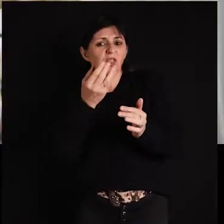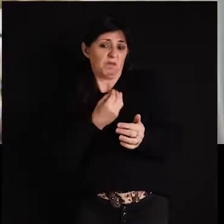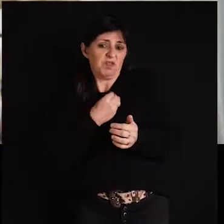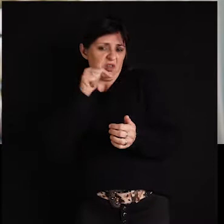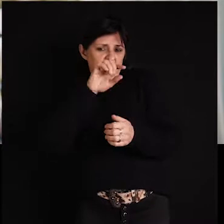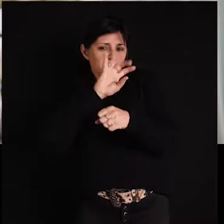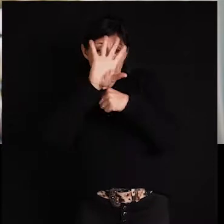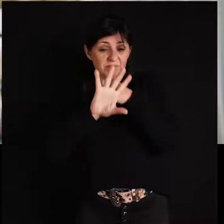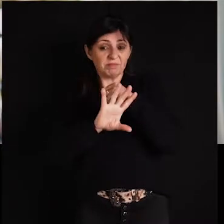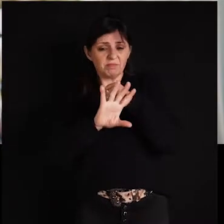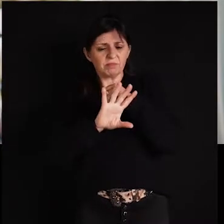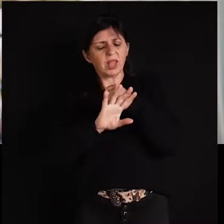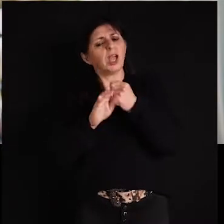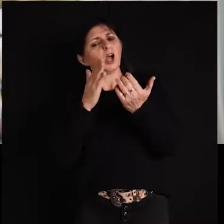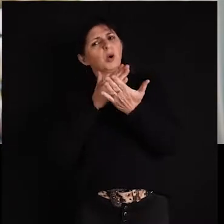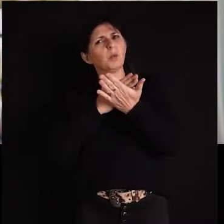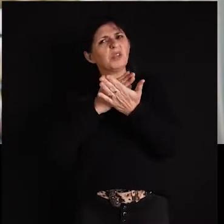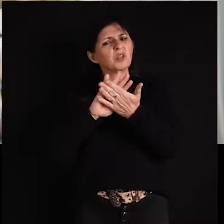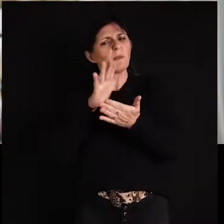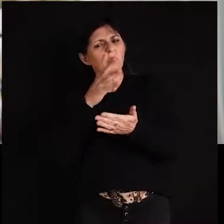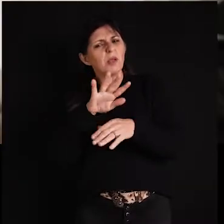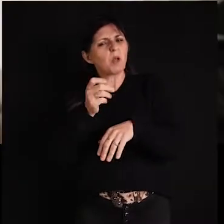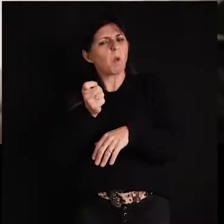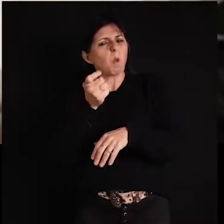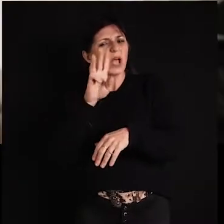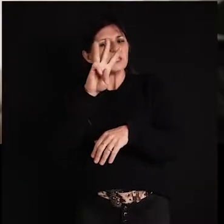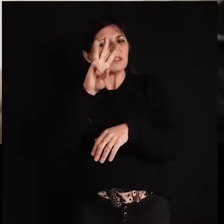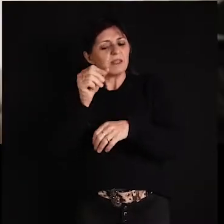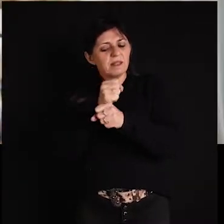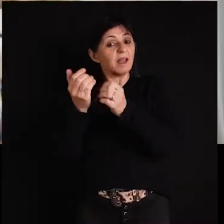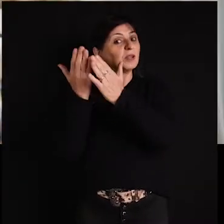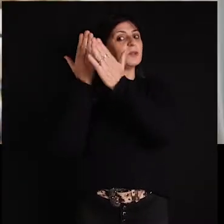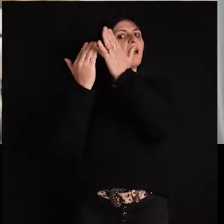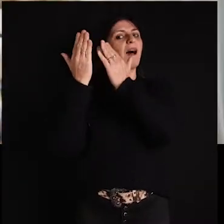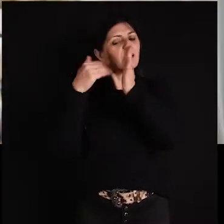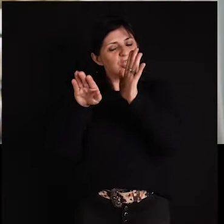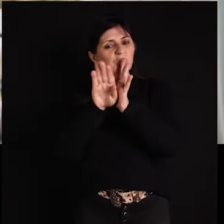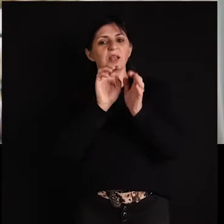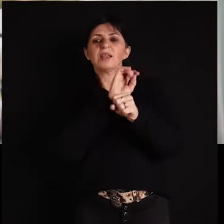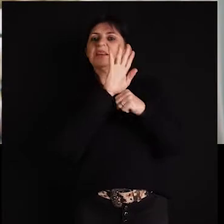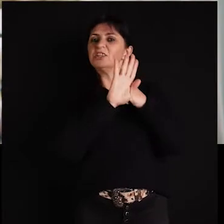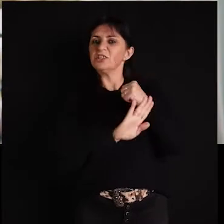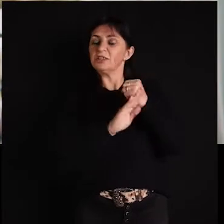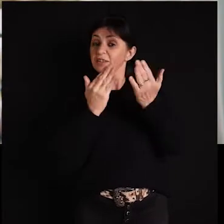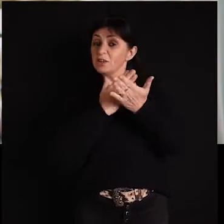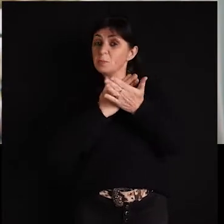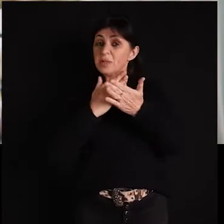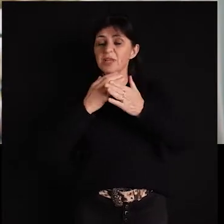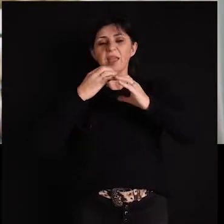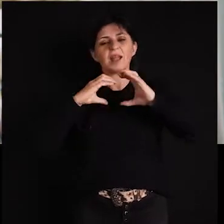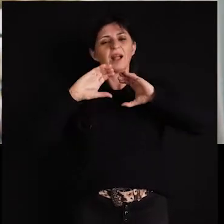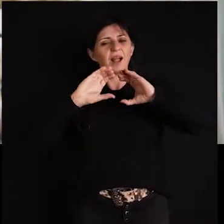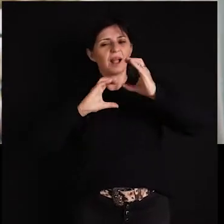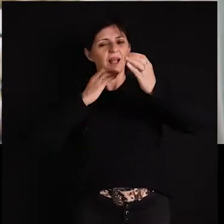vim para Erechim, há quase 30 anos atrás. Aí comecei a cantar, na época com